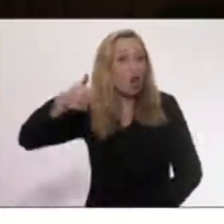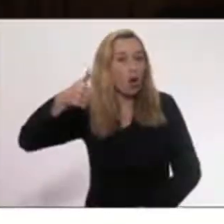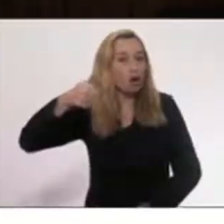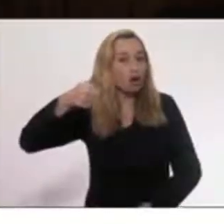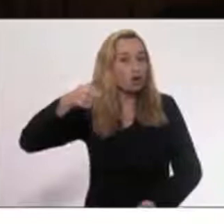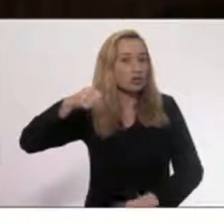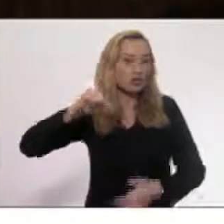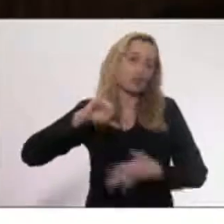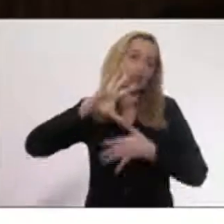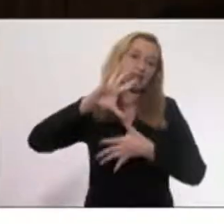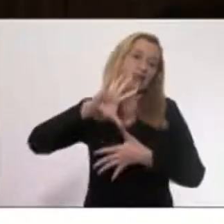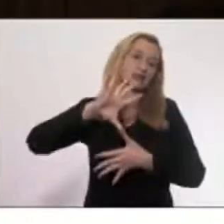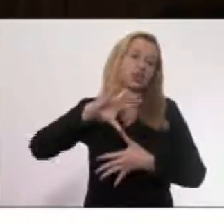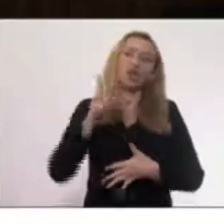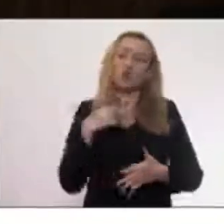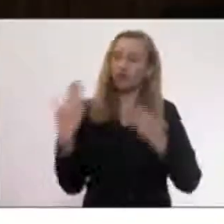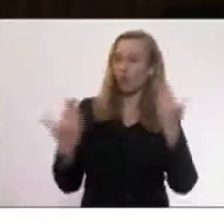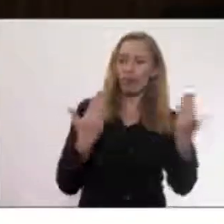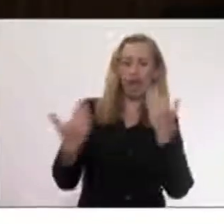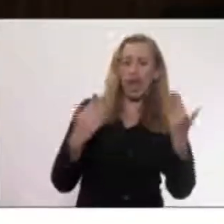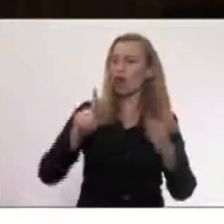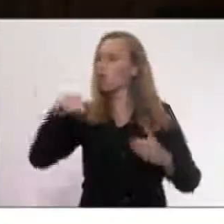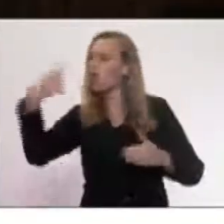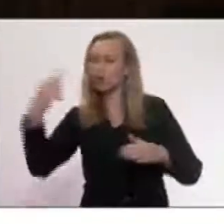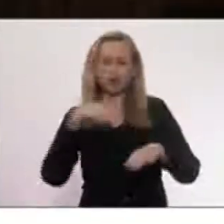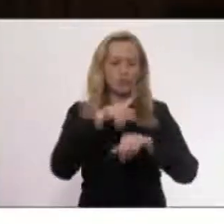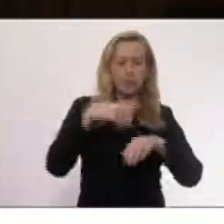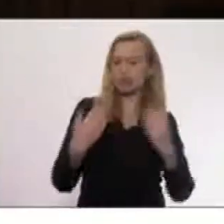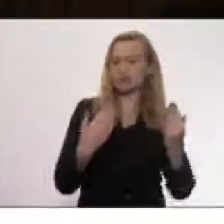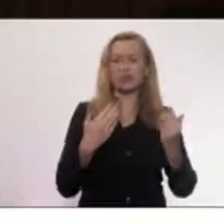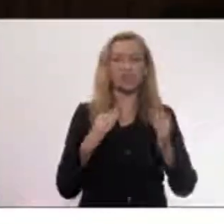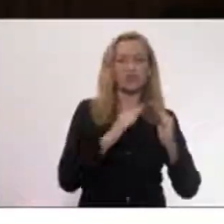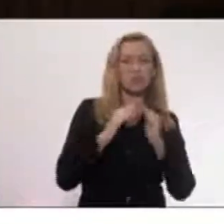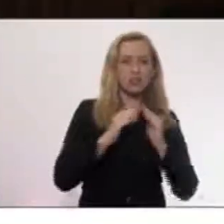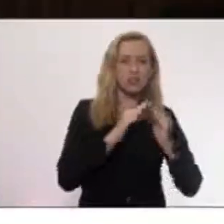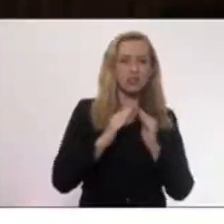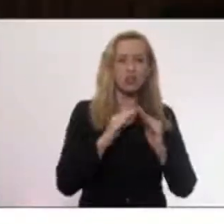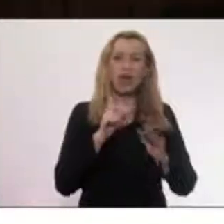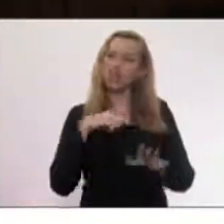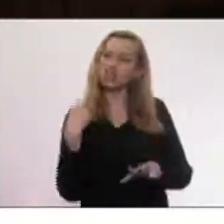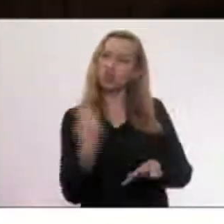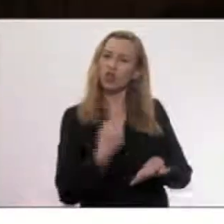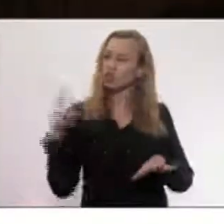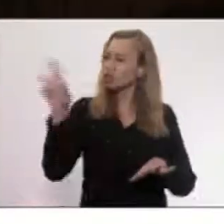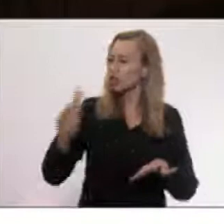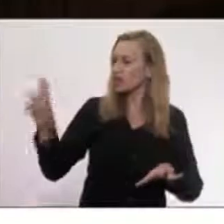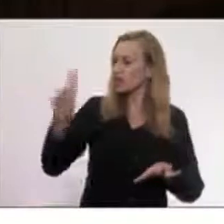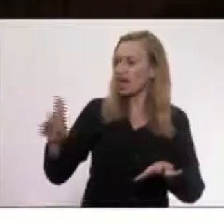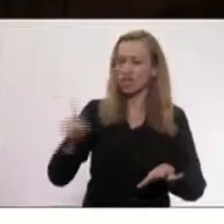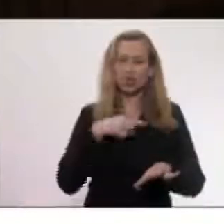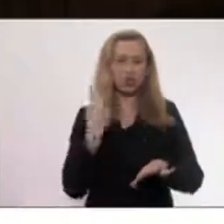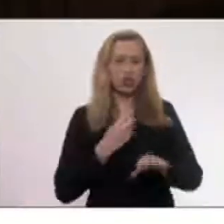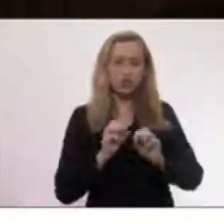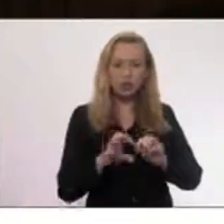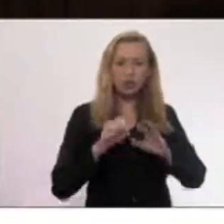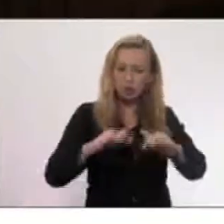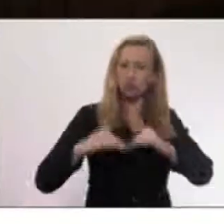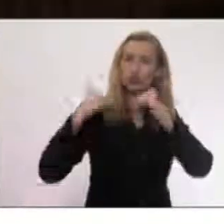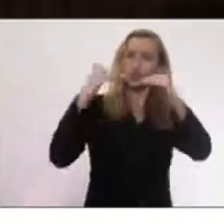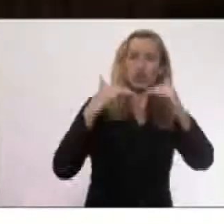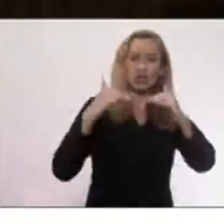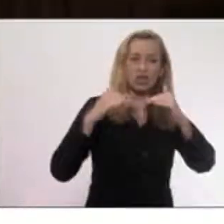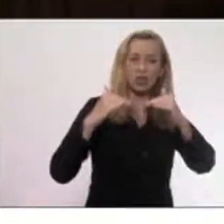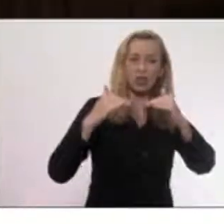Latina. Quando a gente compara com outros países vizinhos, as nossas universidades, o nosso ensino superior,